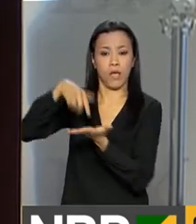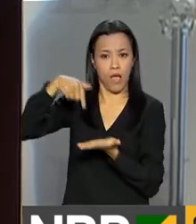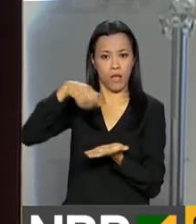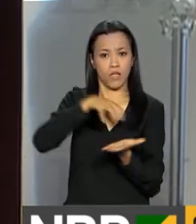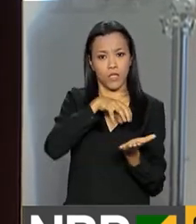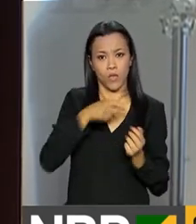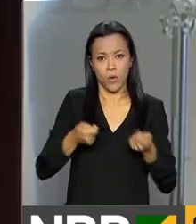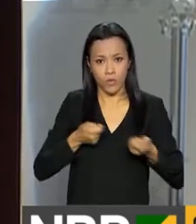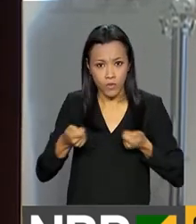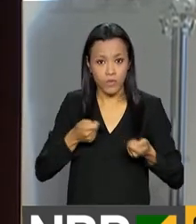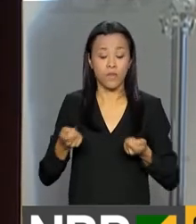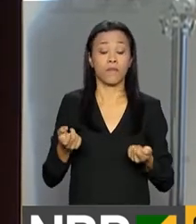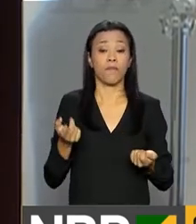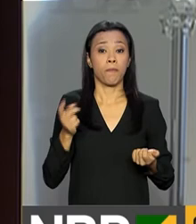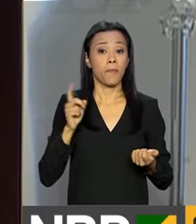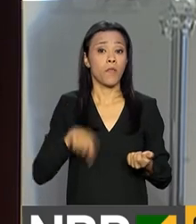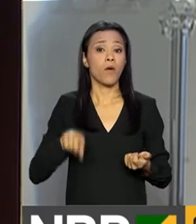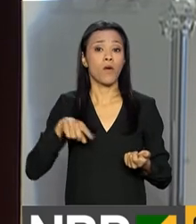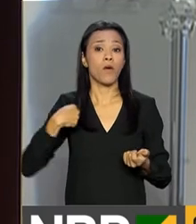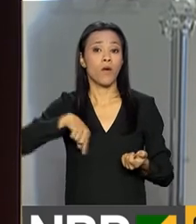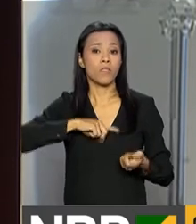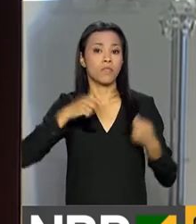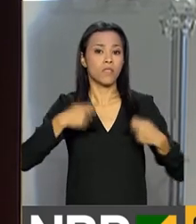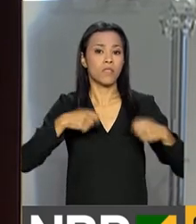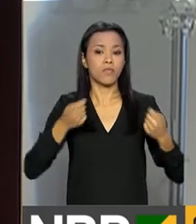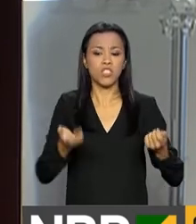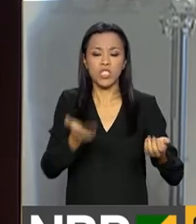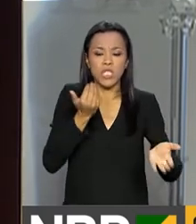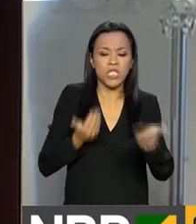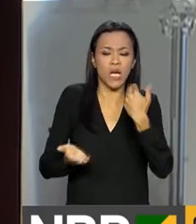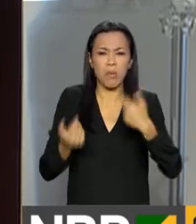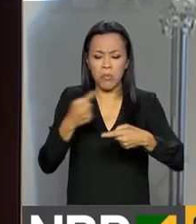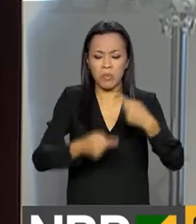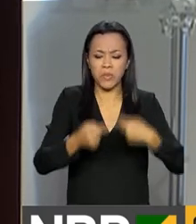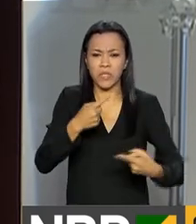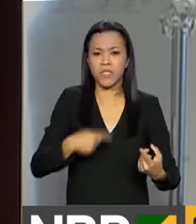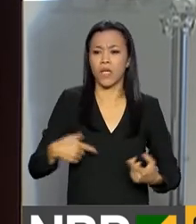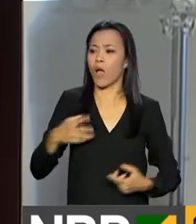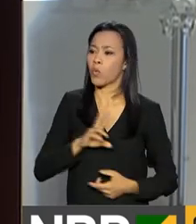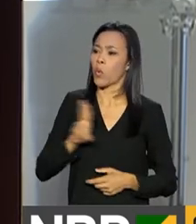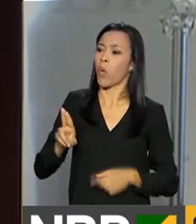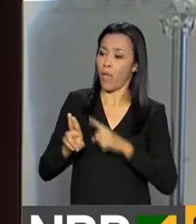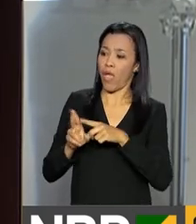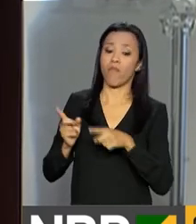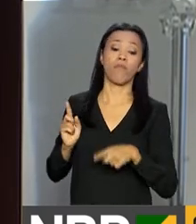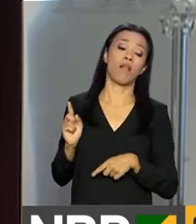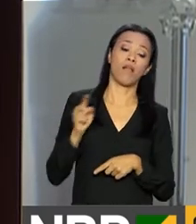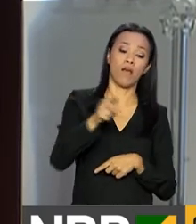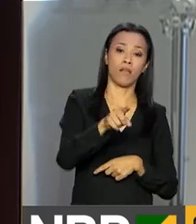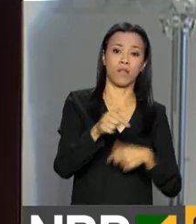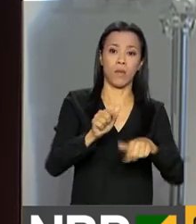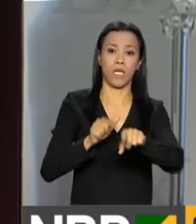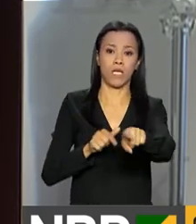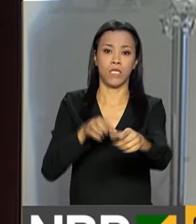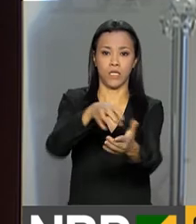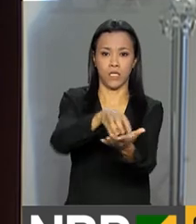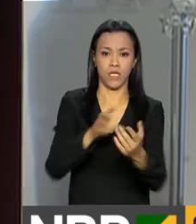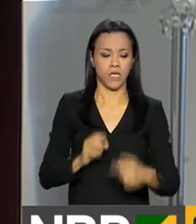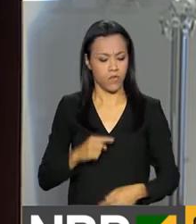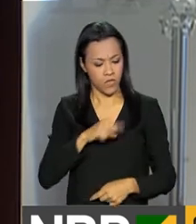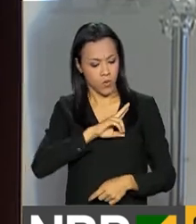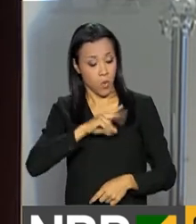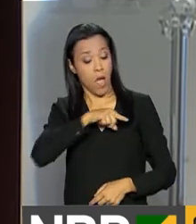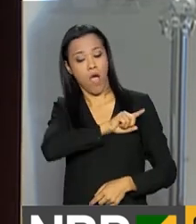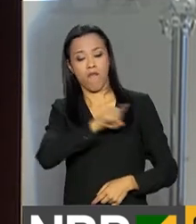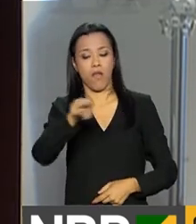temos que tirar definitivamente a política das agências, a nomeação das agências, a política da nomeação das